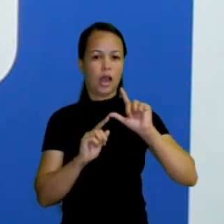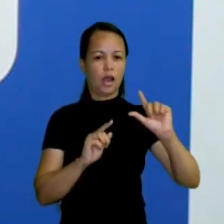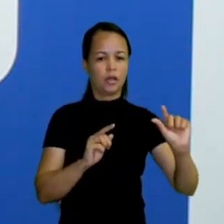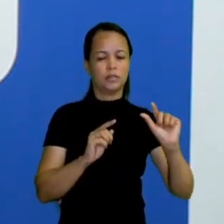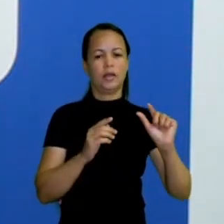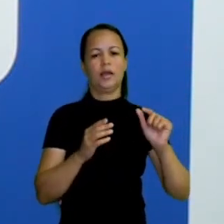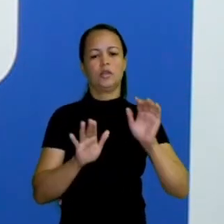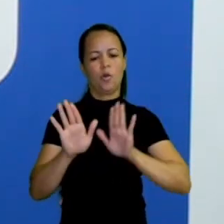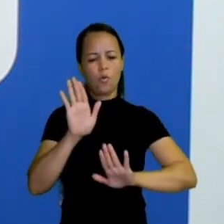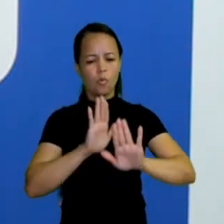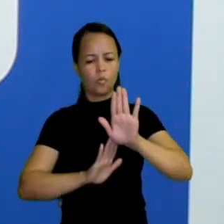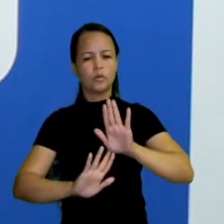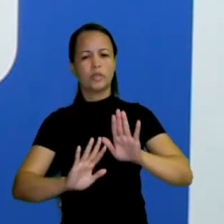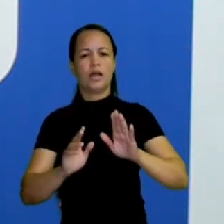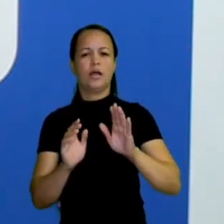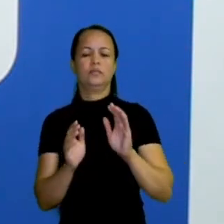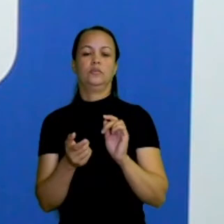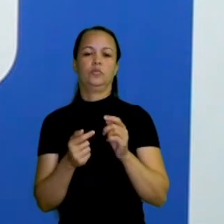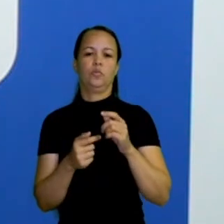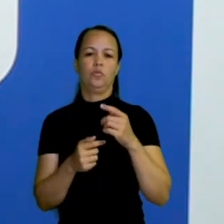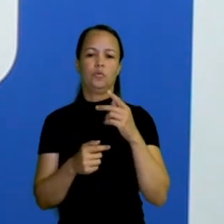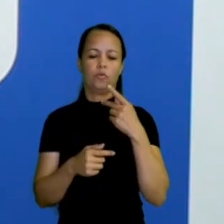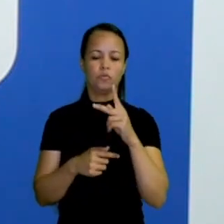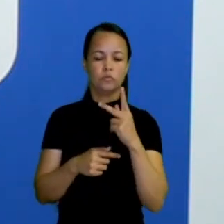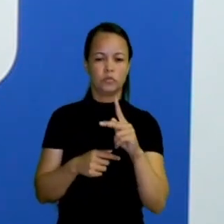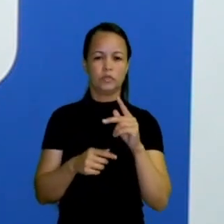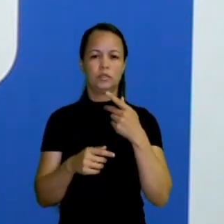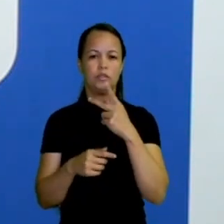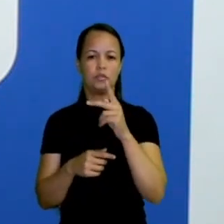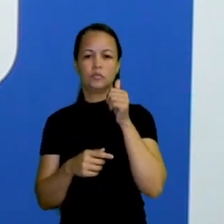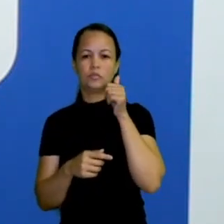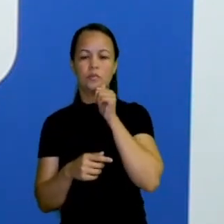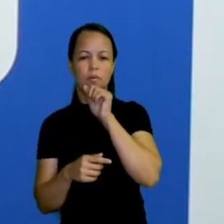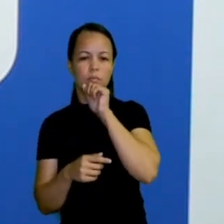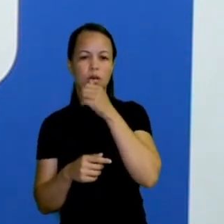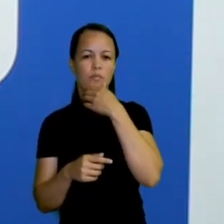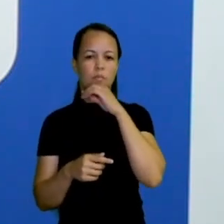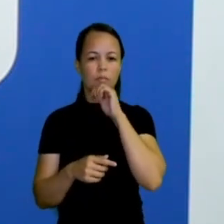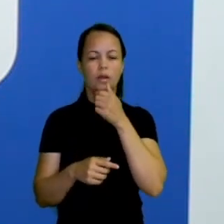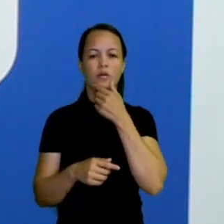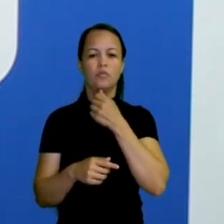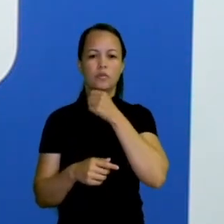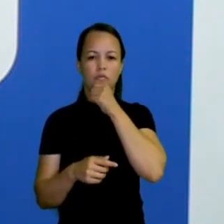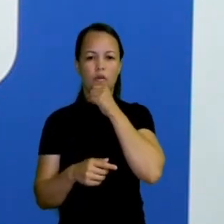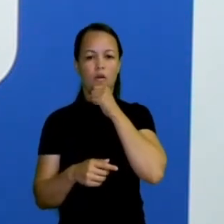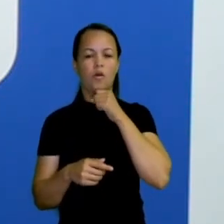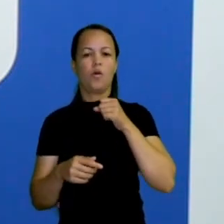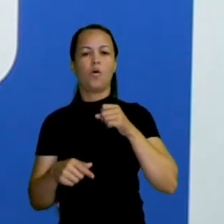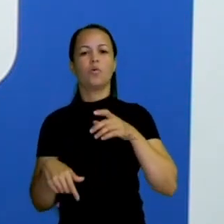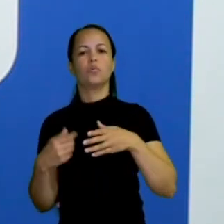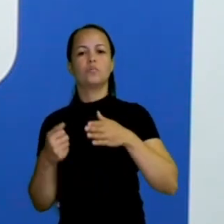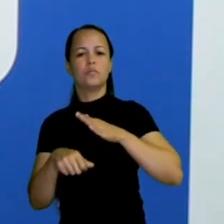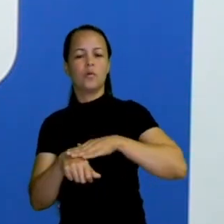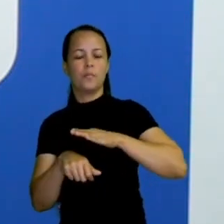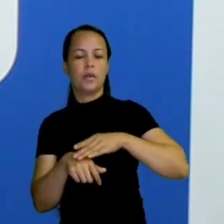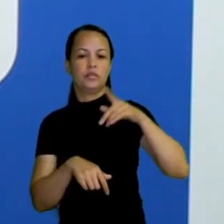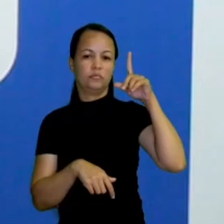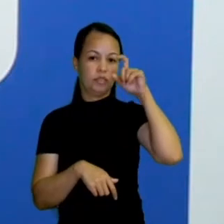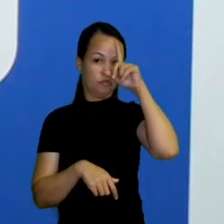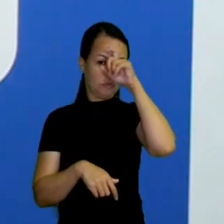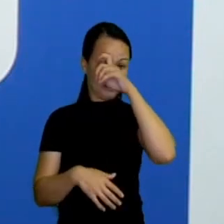cuidado com seu pai, com a sua mãe, com seu vovô, com sua vovó. O tempo está difícil, está complicado, está sem